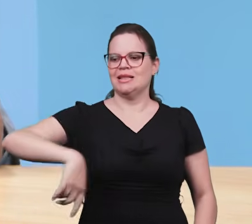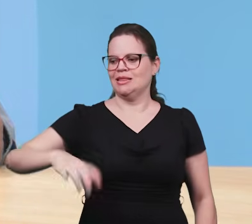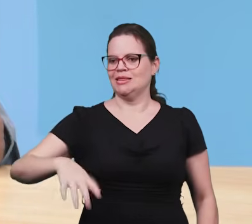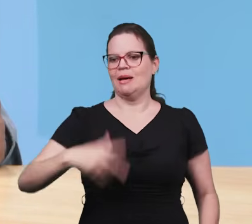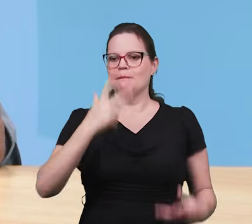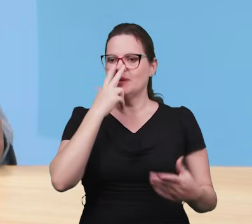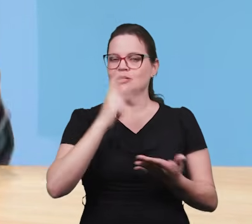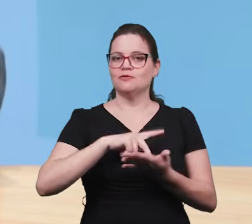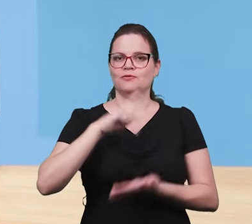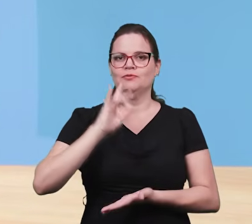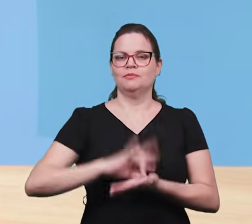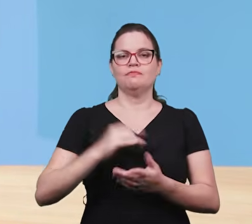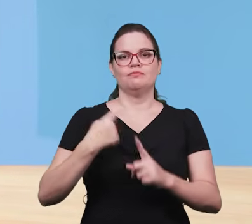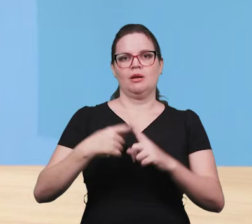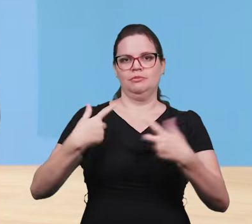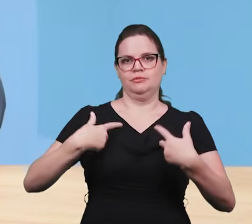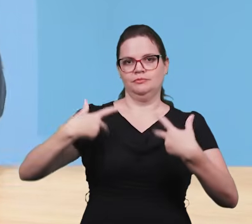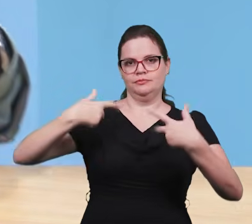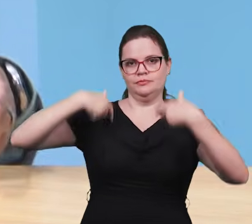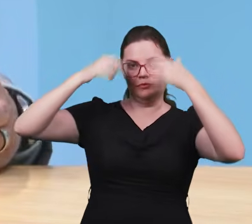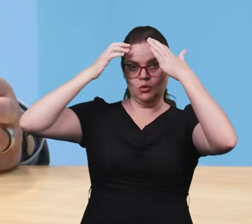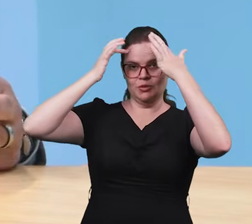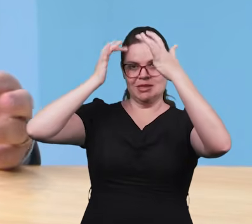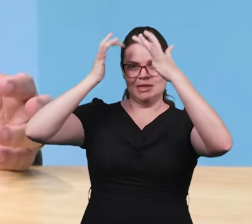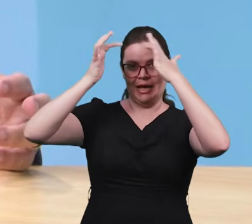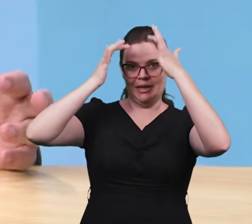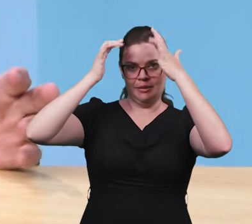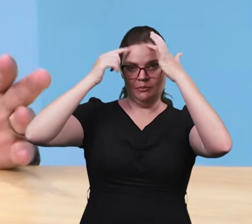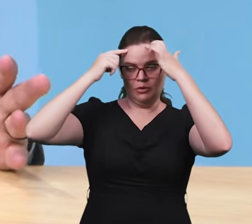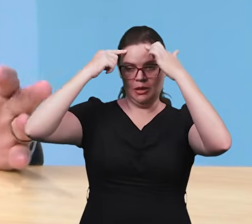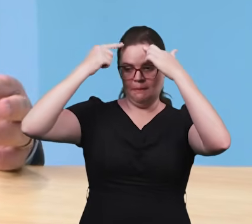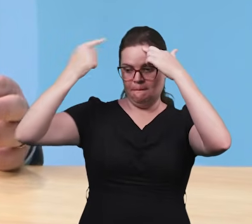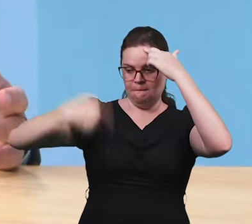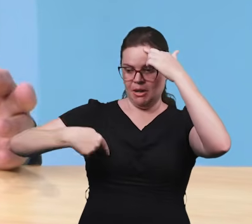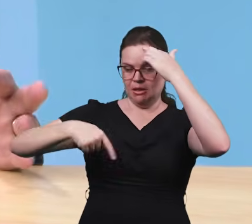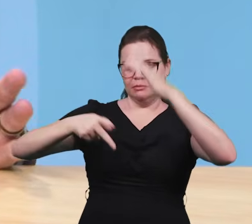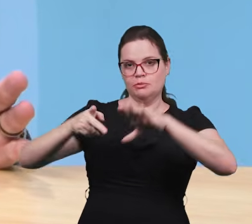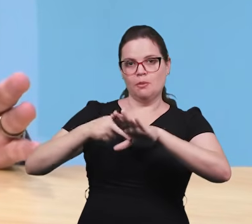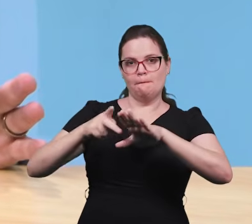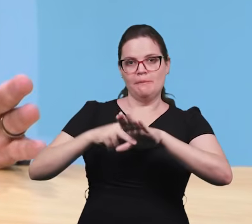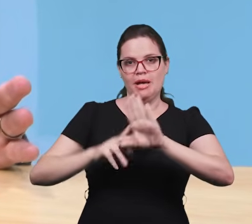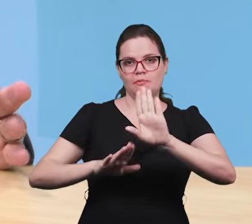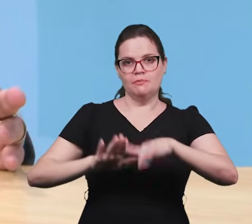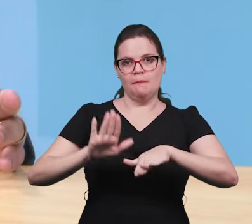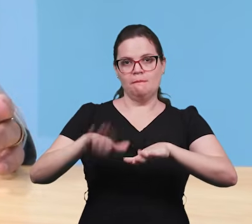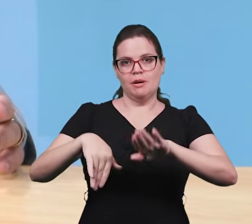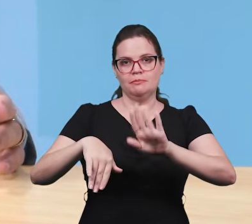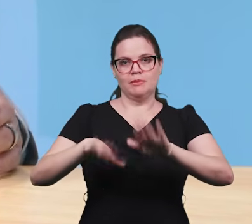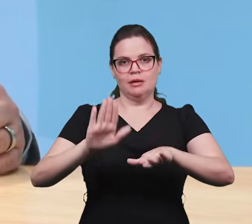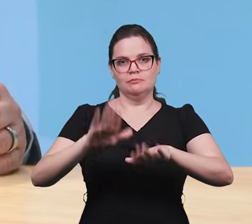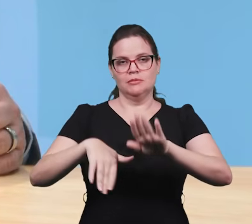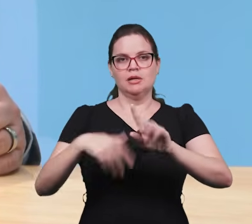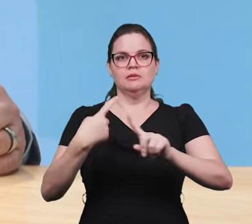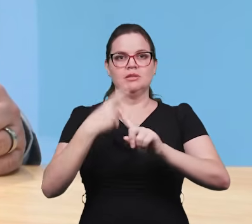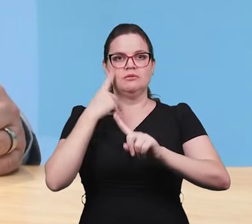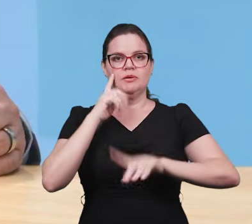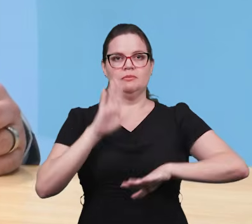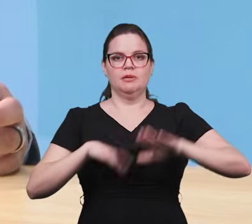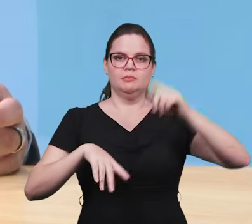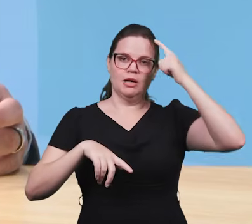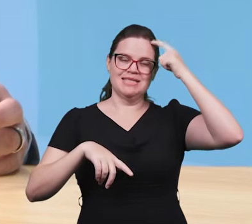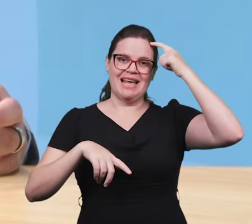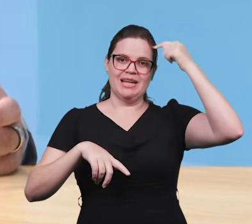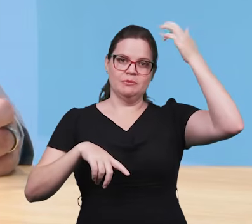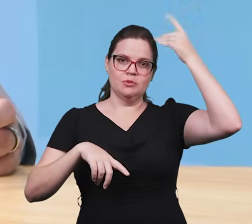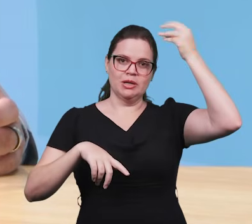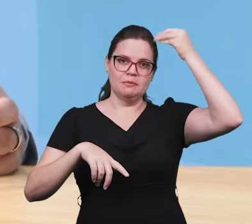os sinais que saem do cérebro para mexer, por exemplo, um pé. Imagina que eu tenho o meu pé e aí eu estou mexendo o pé, o sinal que sai do